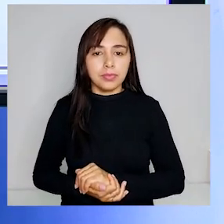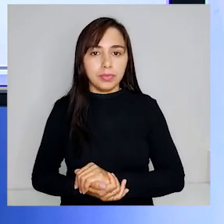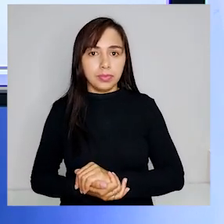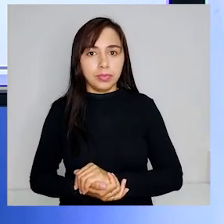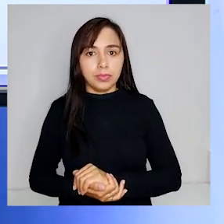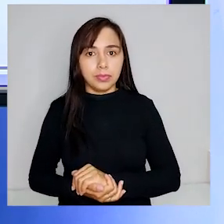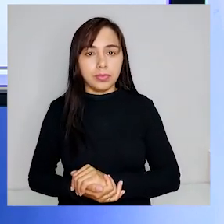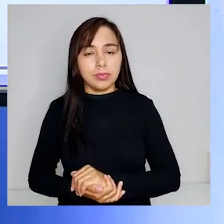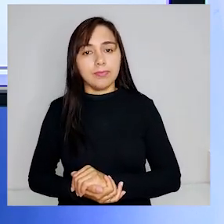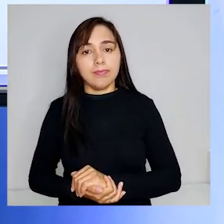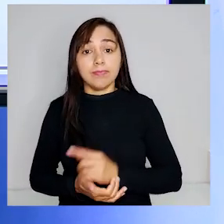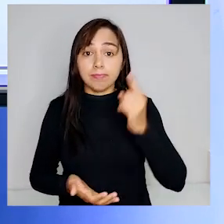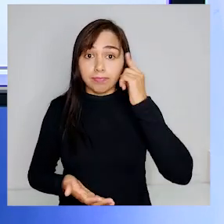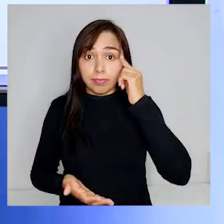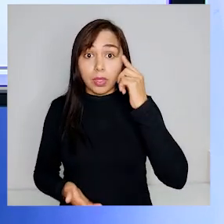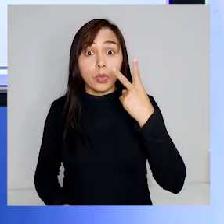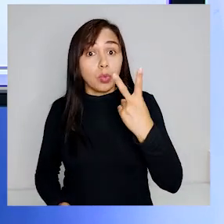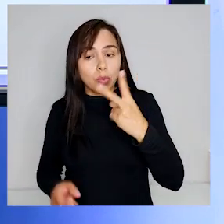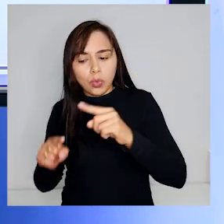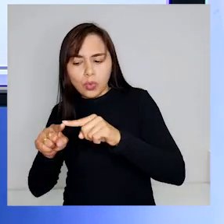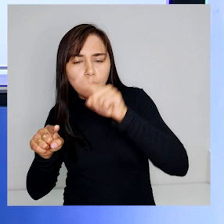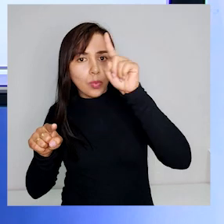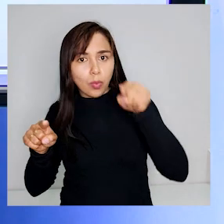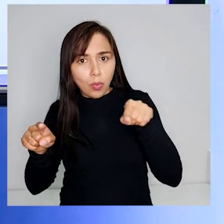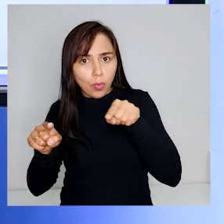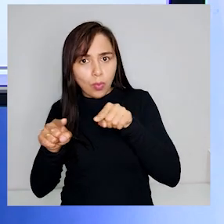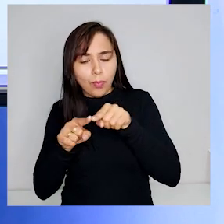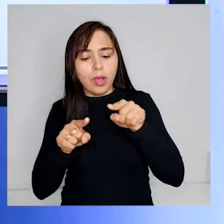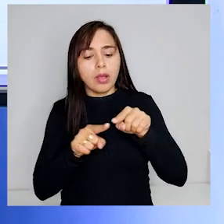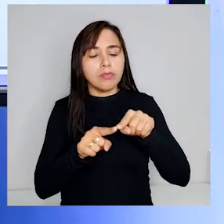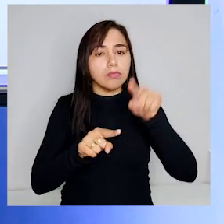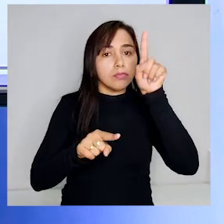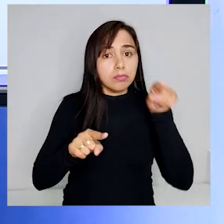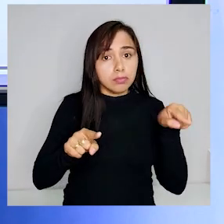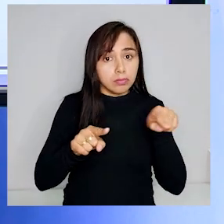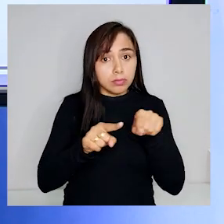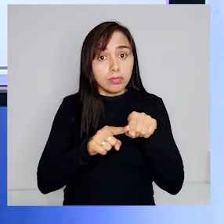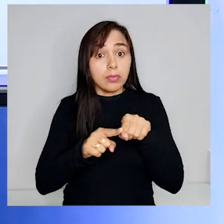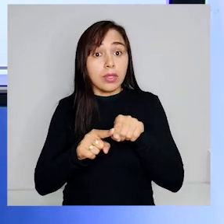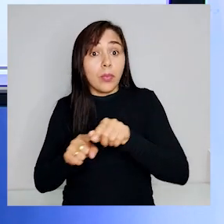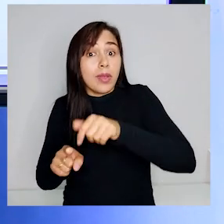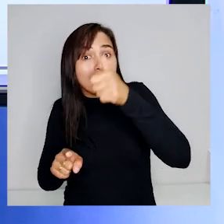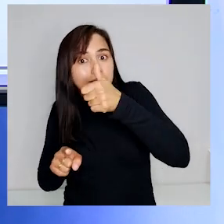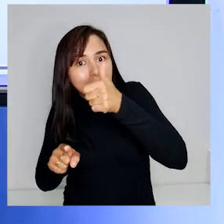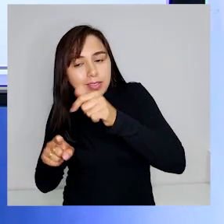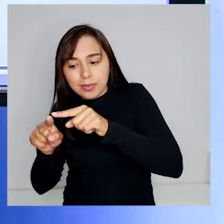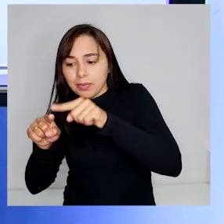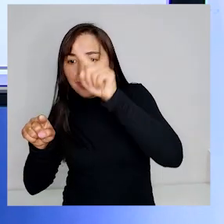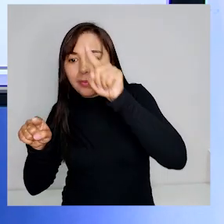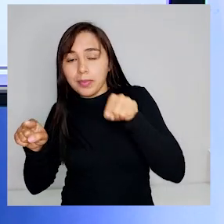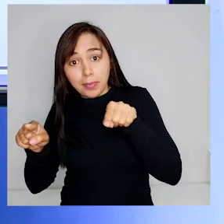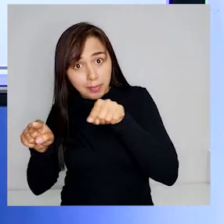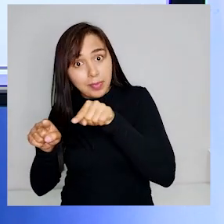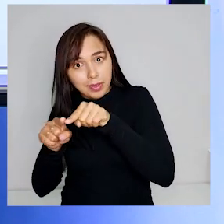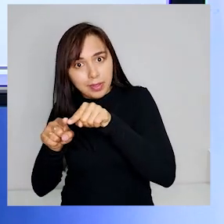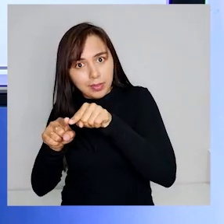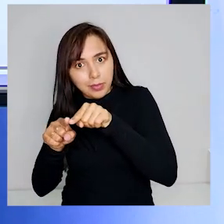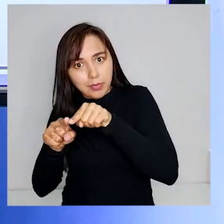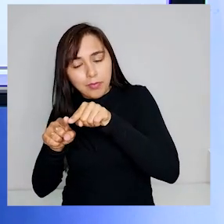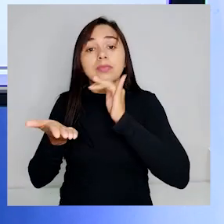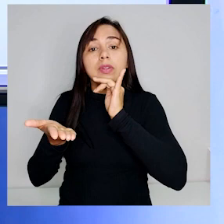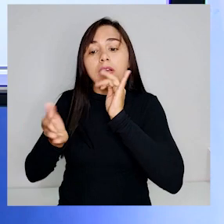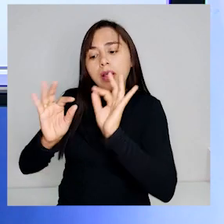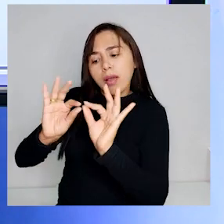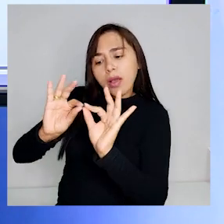Então, vamos considerar aqui 2 triângulos e vamos dizer que esse aqui foi cortado na metade da altura. Então,